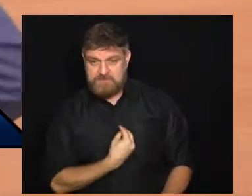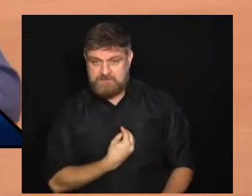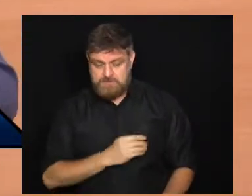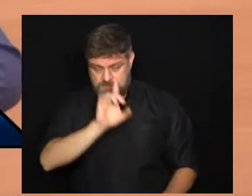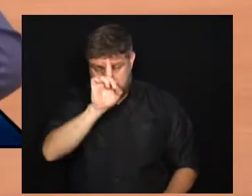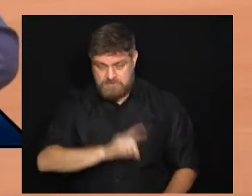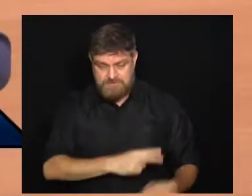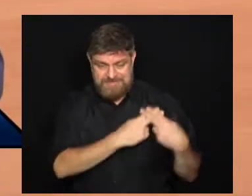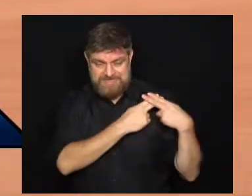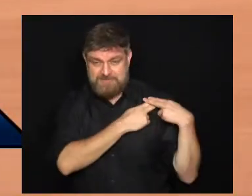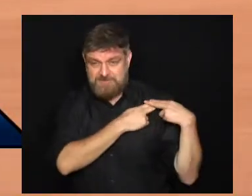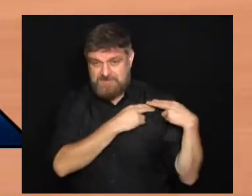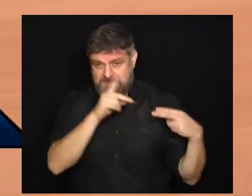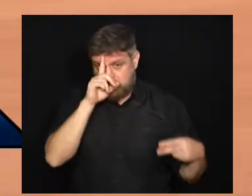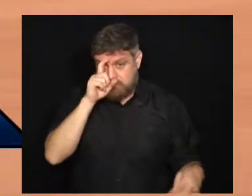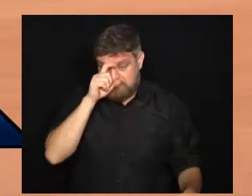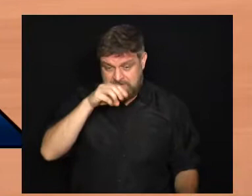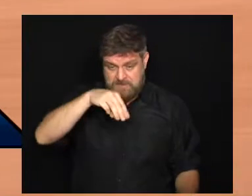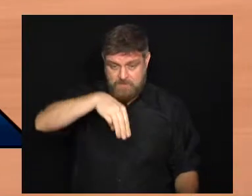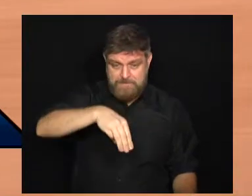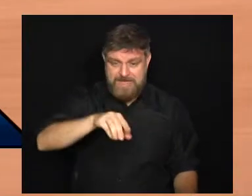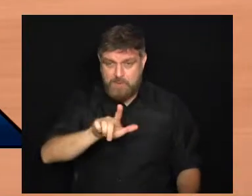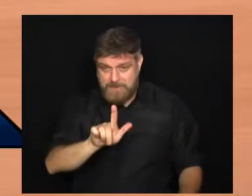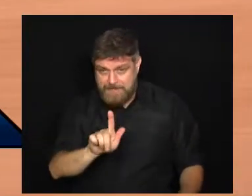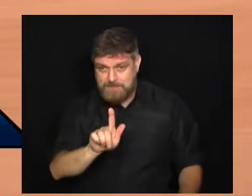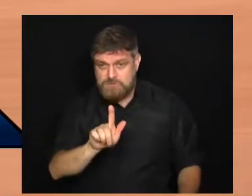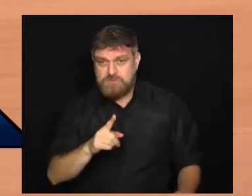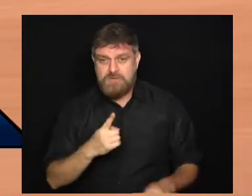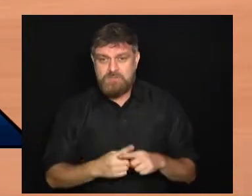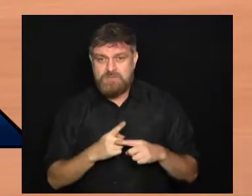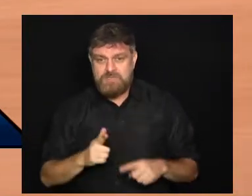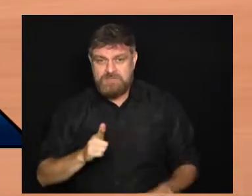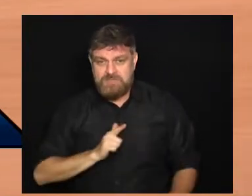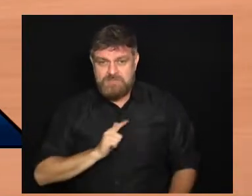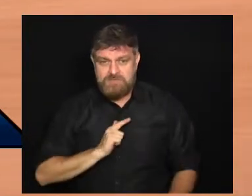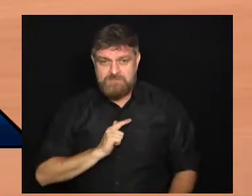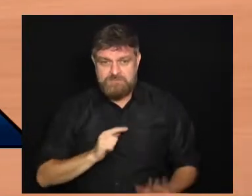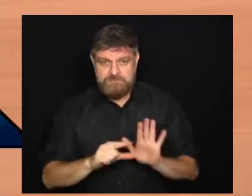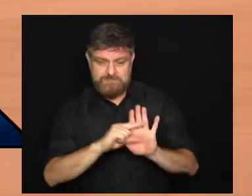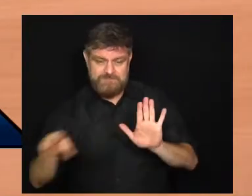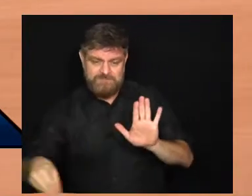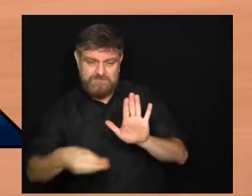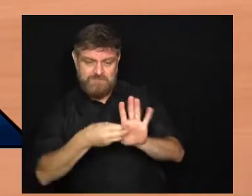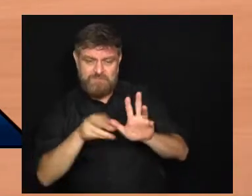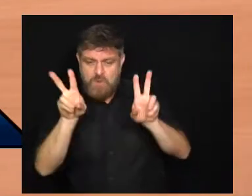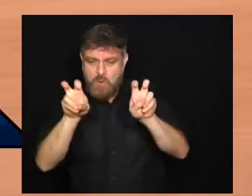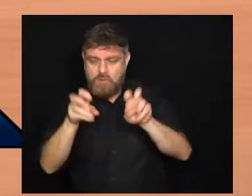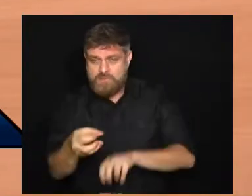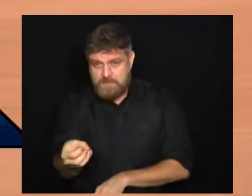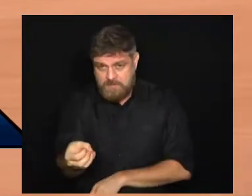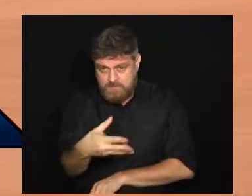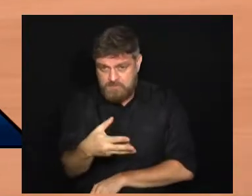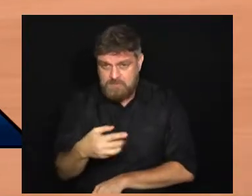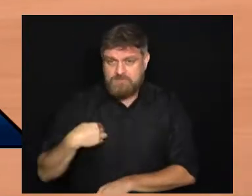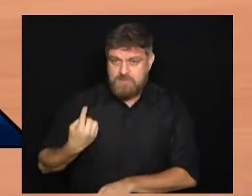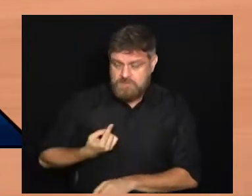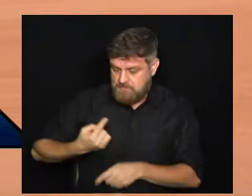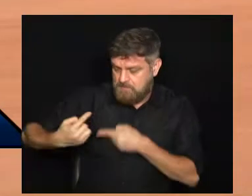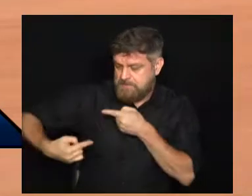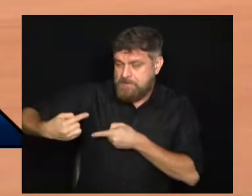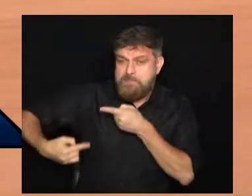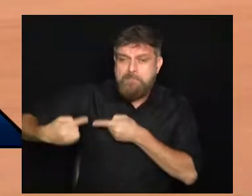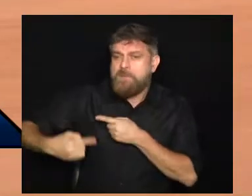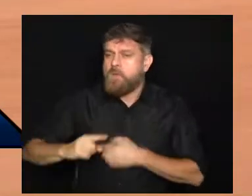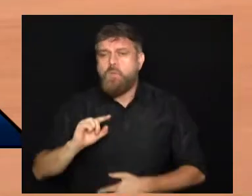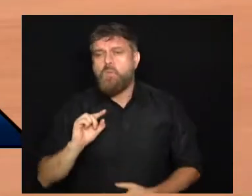Rede Mário Gatti, porque houve aqui a inclusão de um novo tema a ser discutido aqui pela comissão,